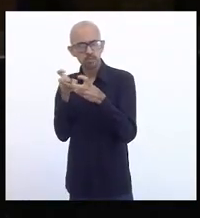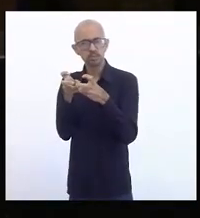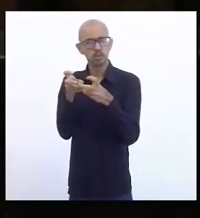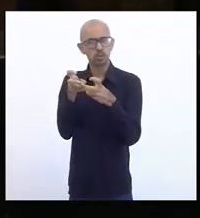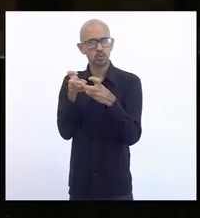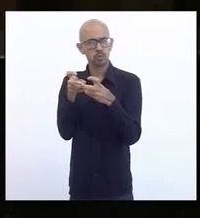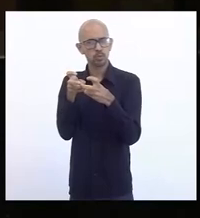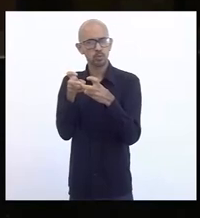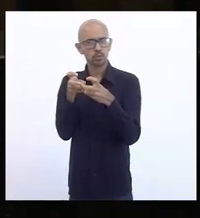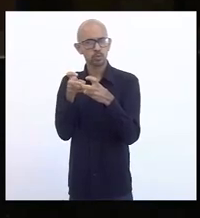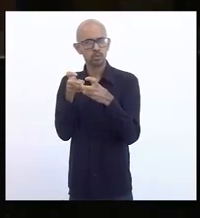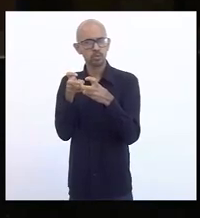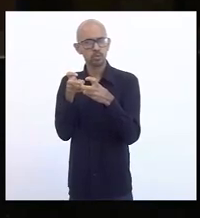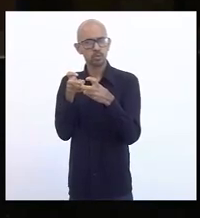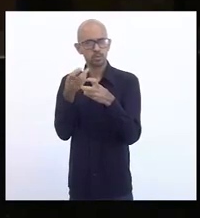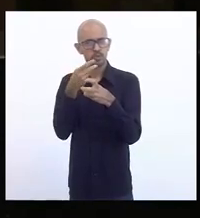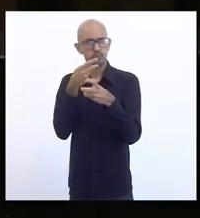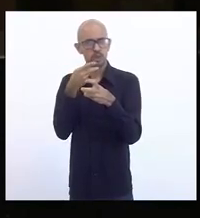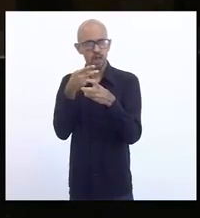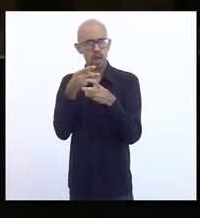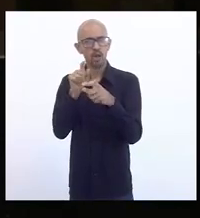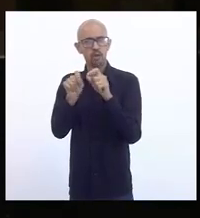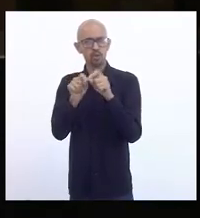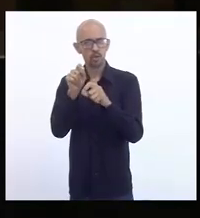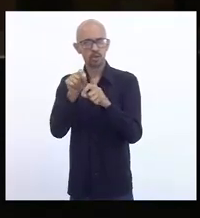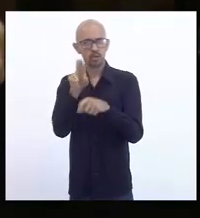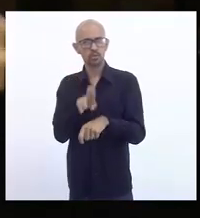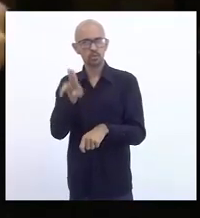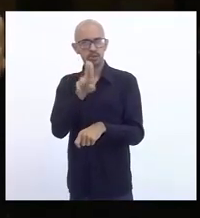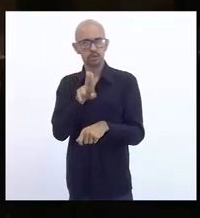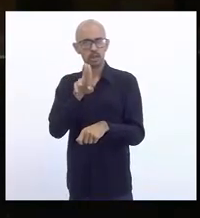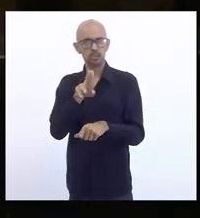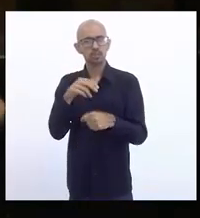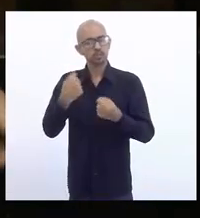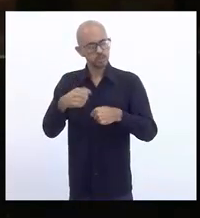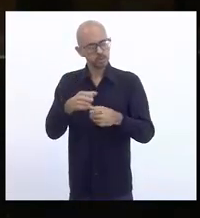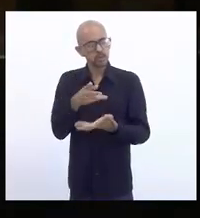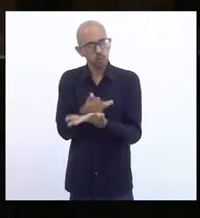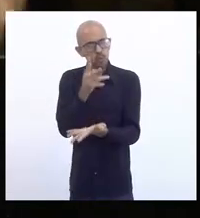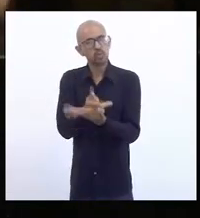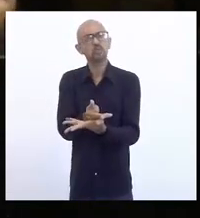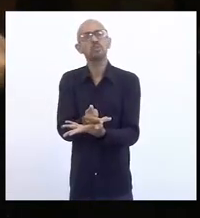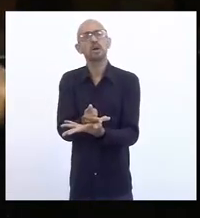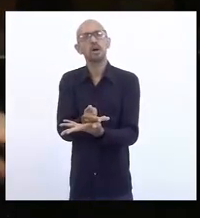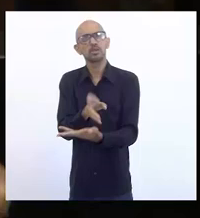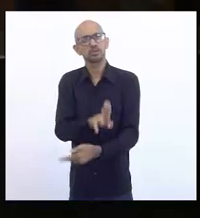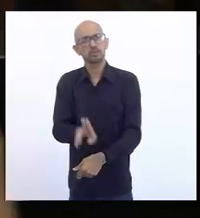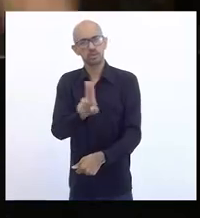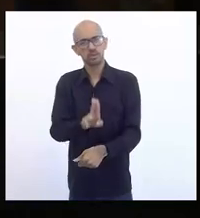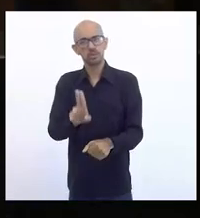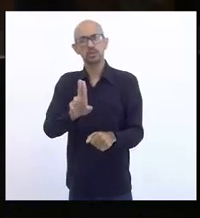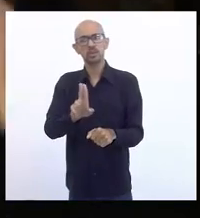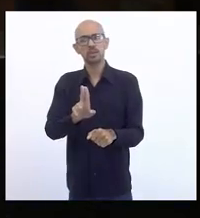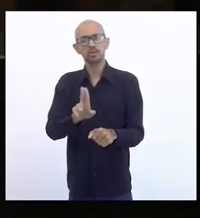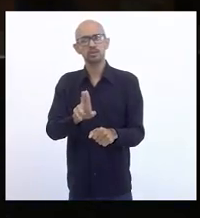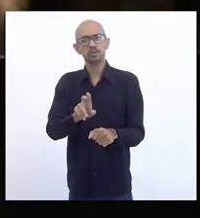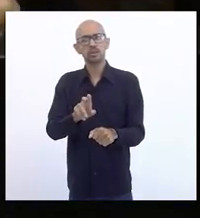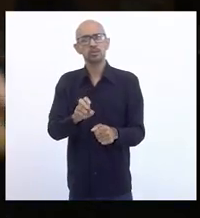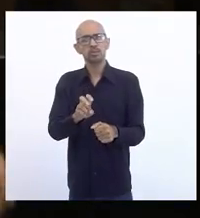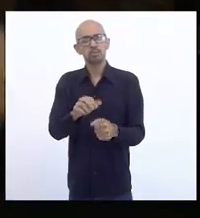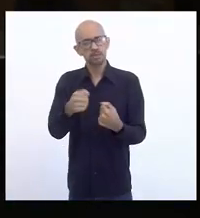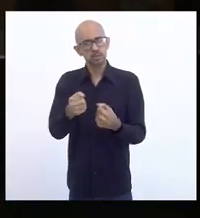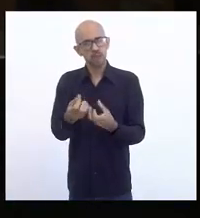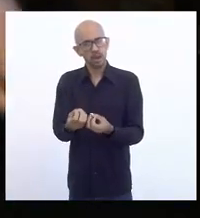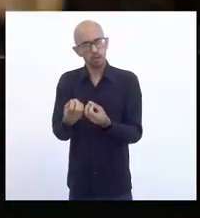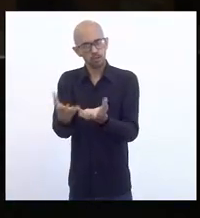olhar de dizer esta universidade, ela tem que continuar, esta universidade, ela tem que